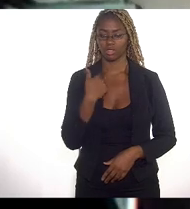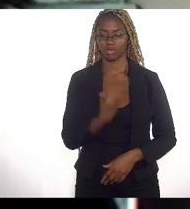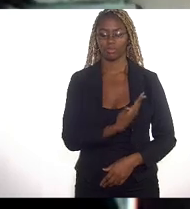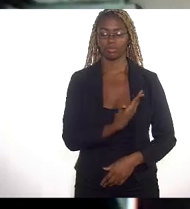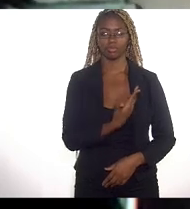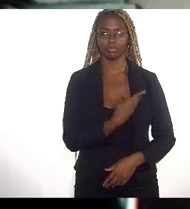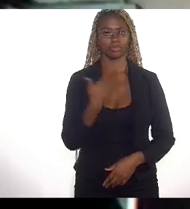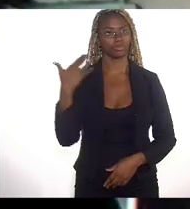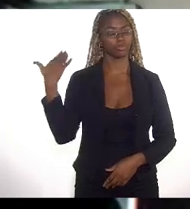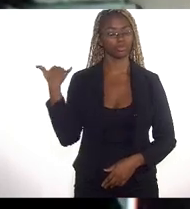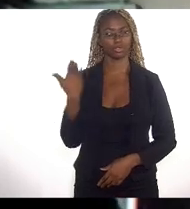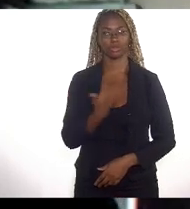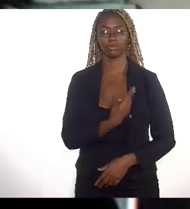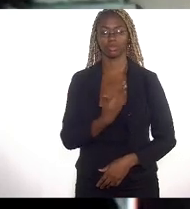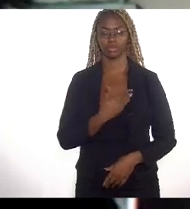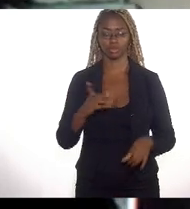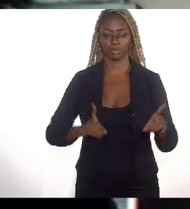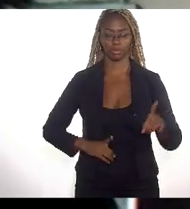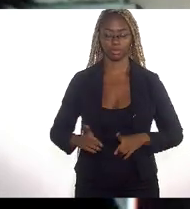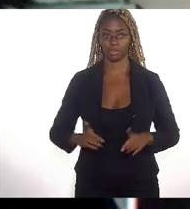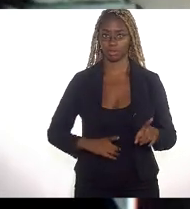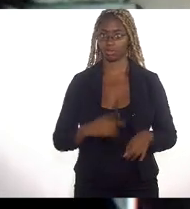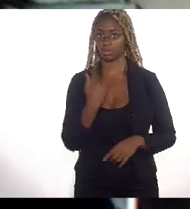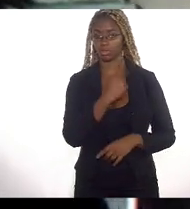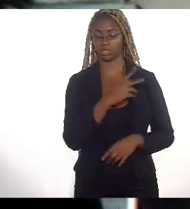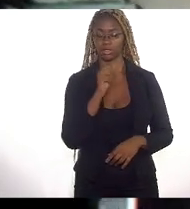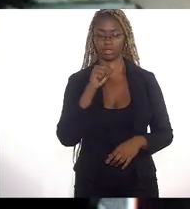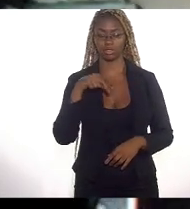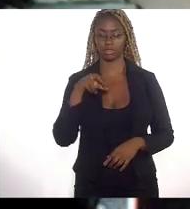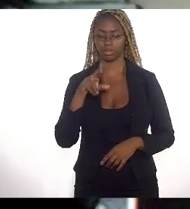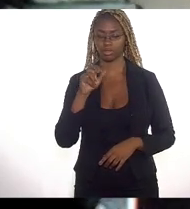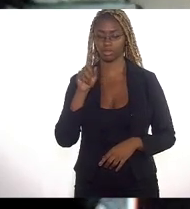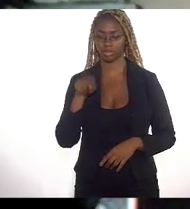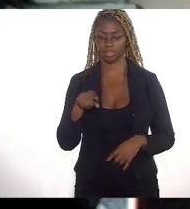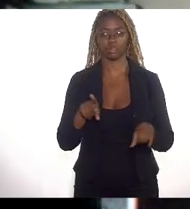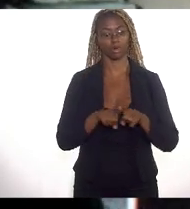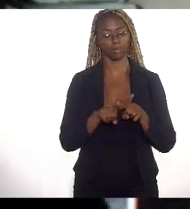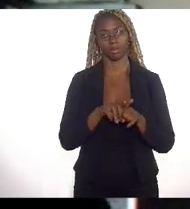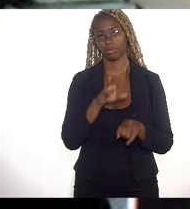amigo do primo dele, André, que veio falecer.